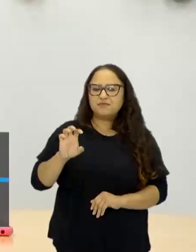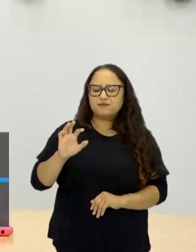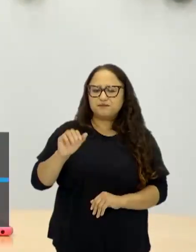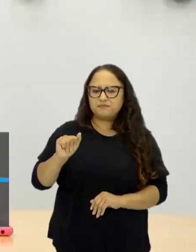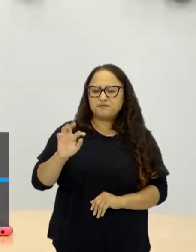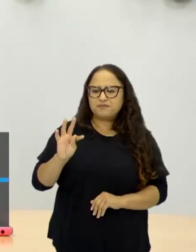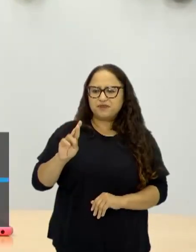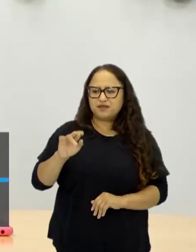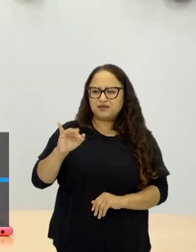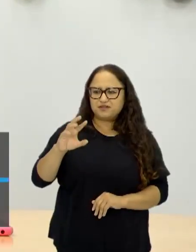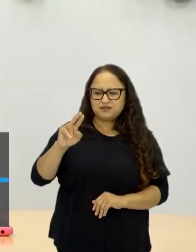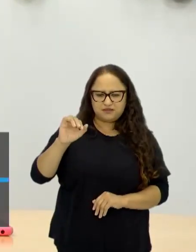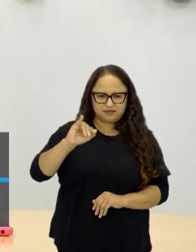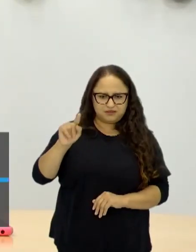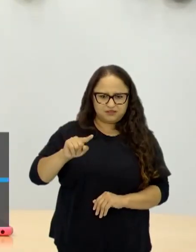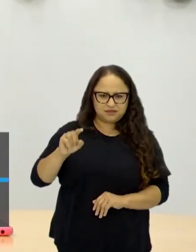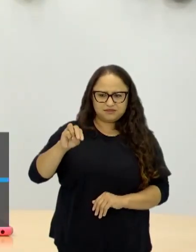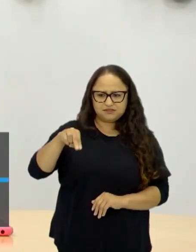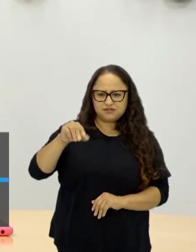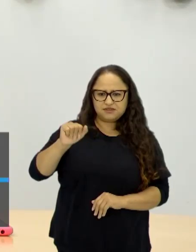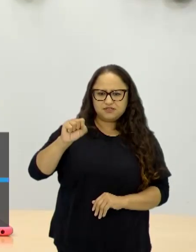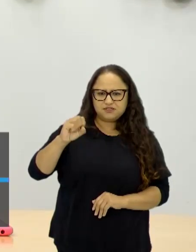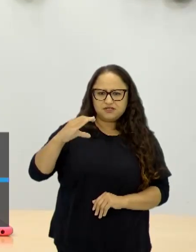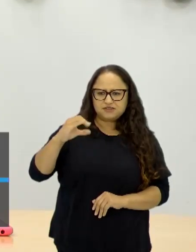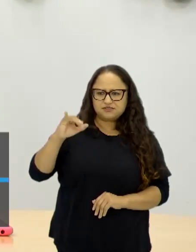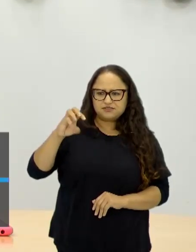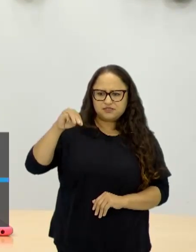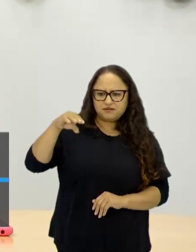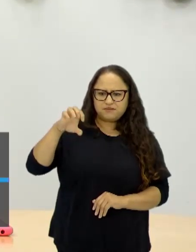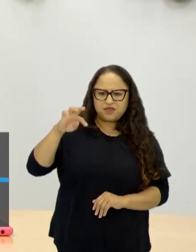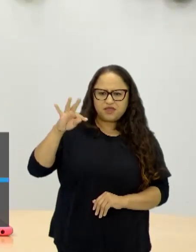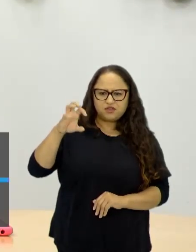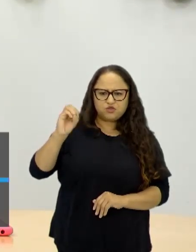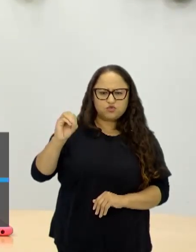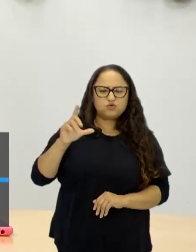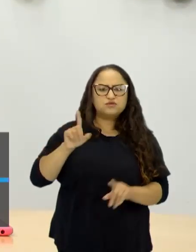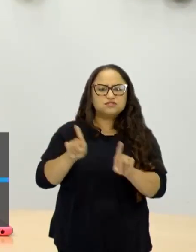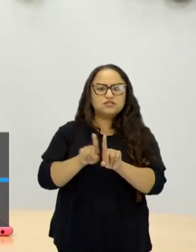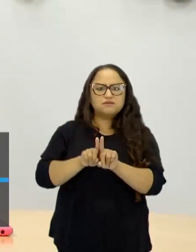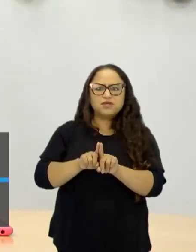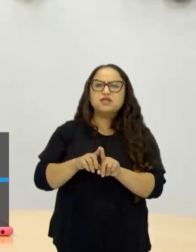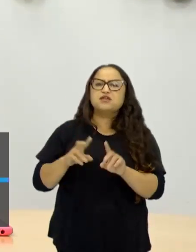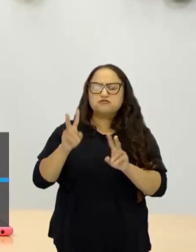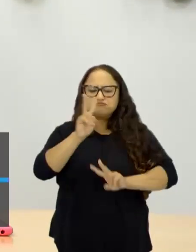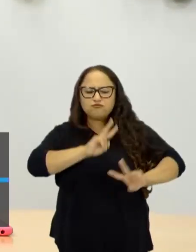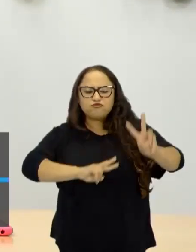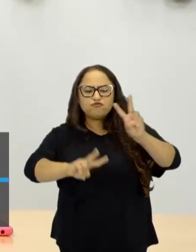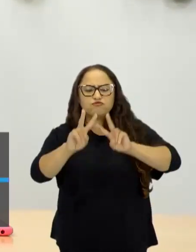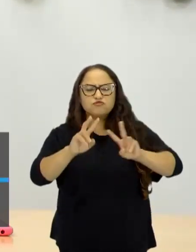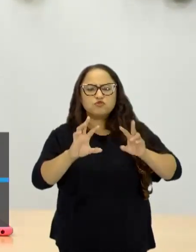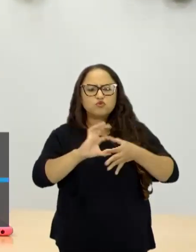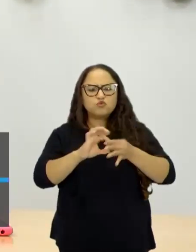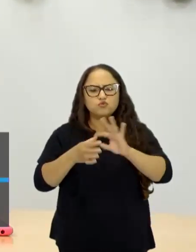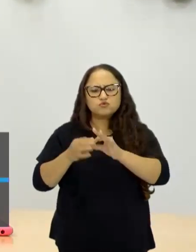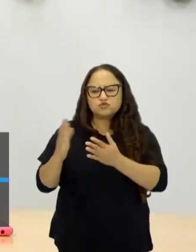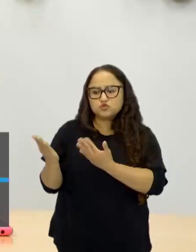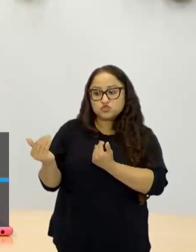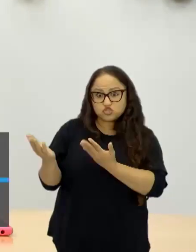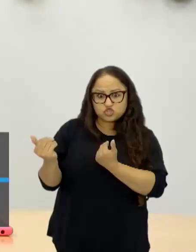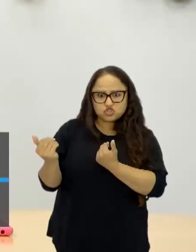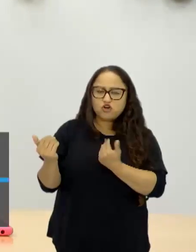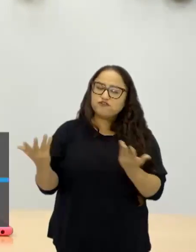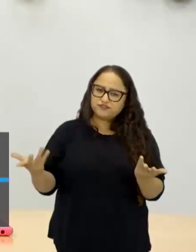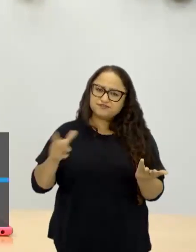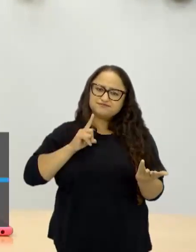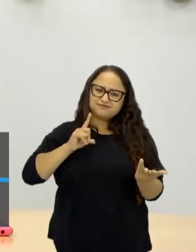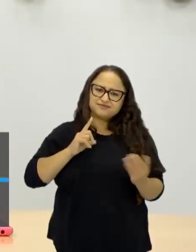É, Beatriz Nascimento dos Santos. Eu acho interessante também que ela colocou um pouco pela visão e o contexto jovem, adolescente Sim. deles,